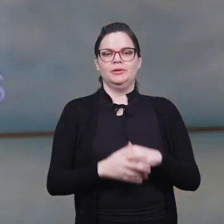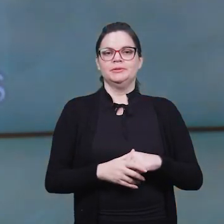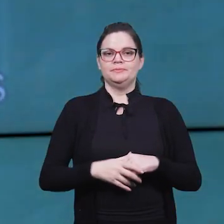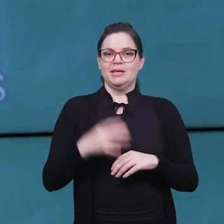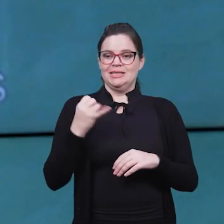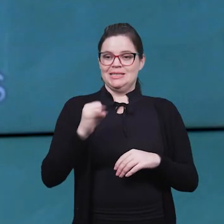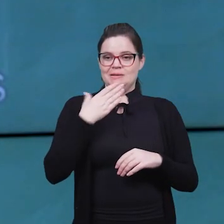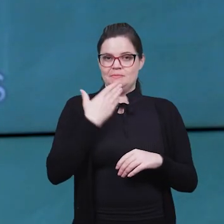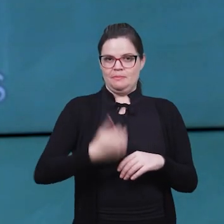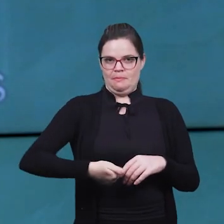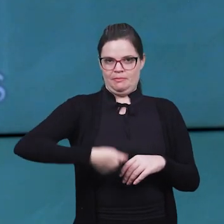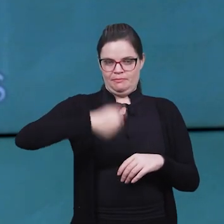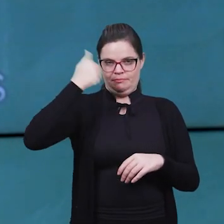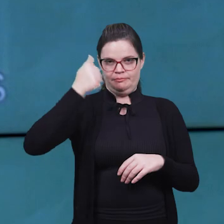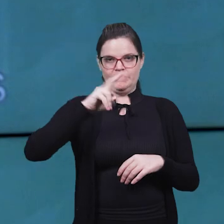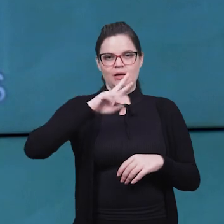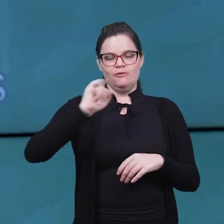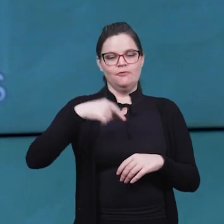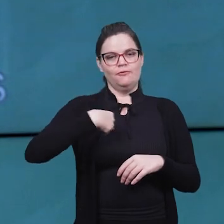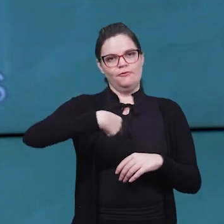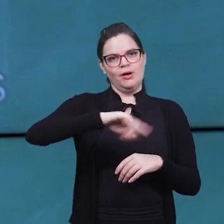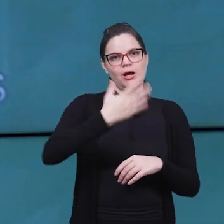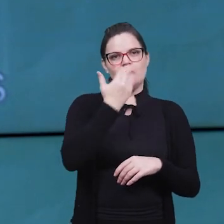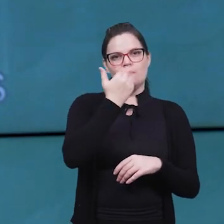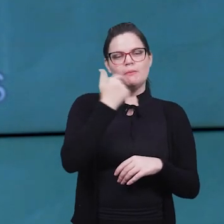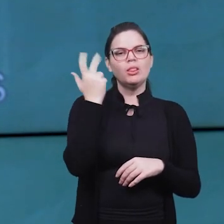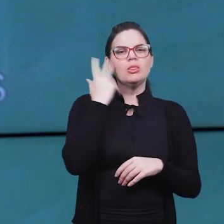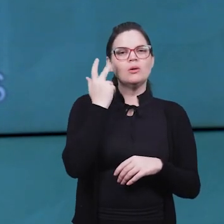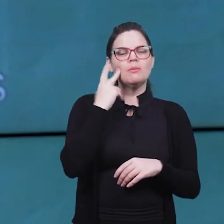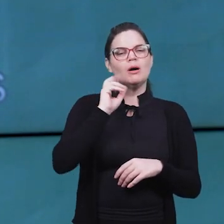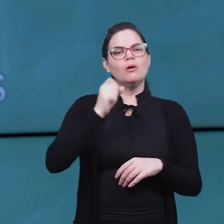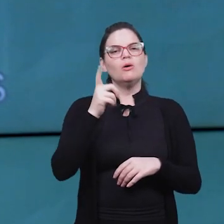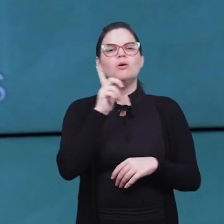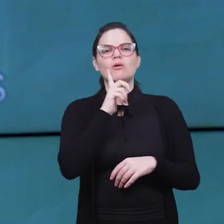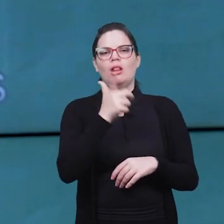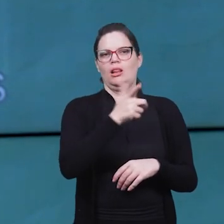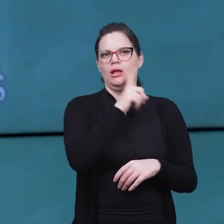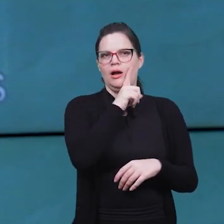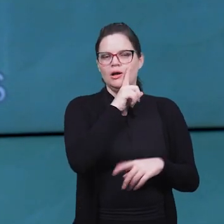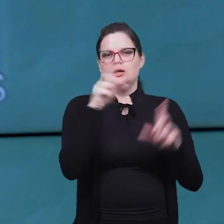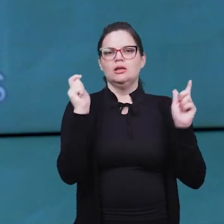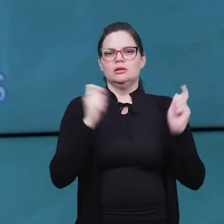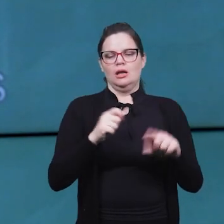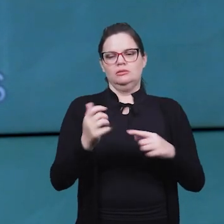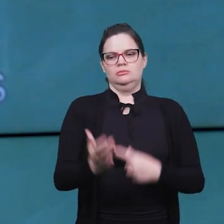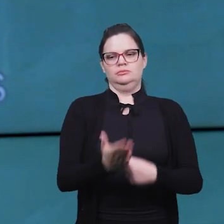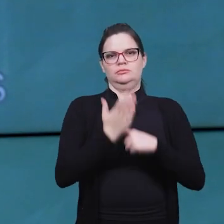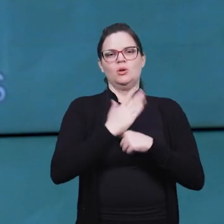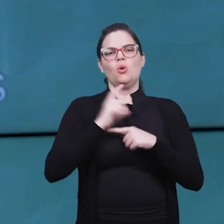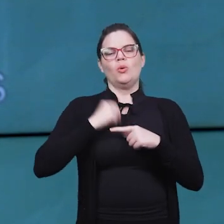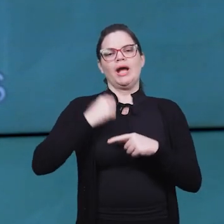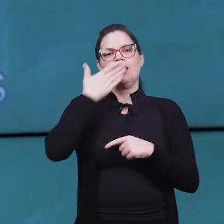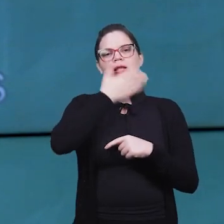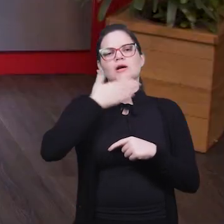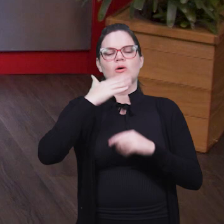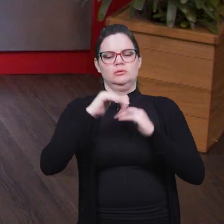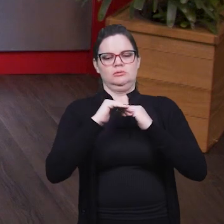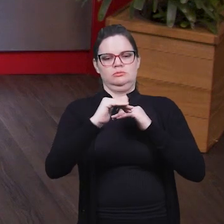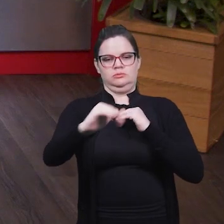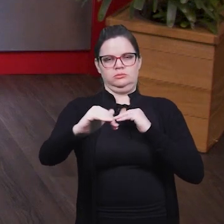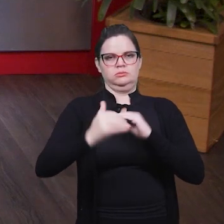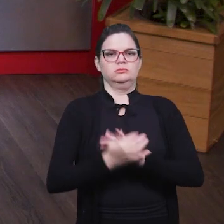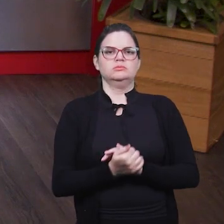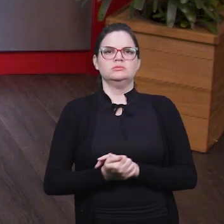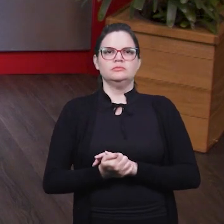sintomas, realizar uma refeição ou um lanche ajuda o paciente a ficar com a glicose estável.